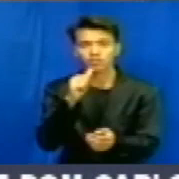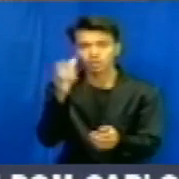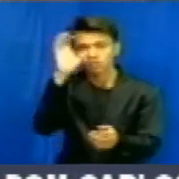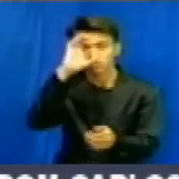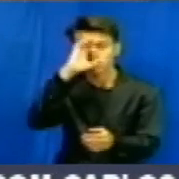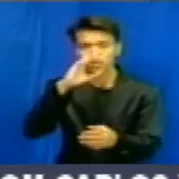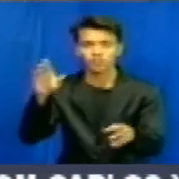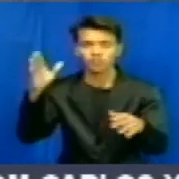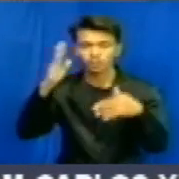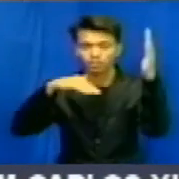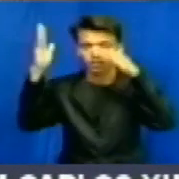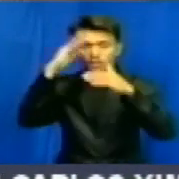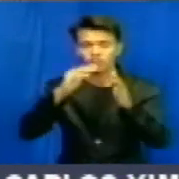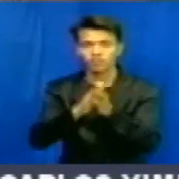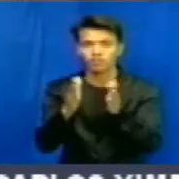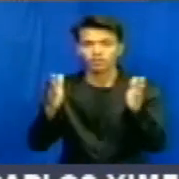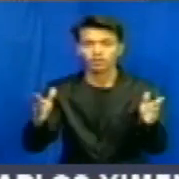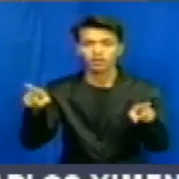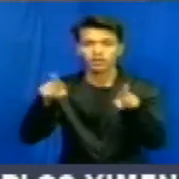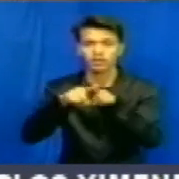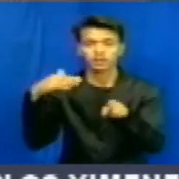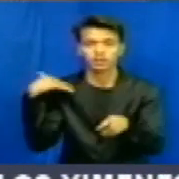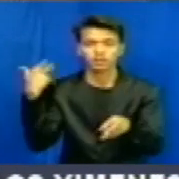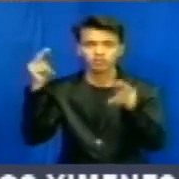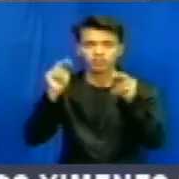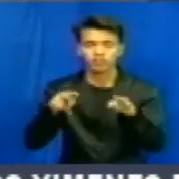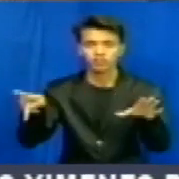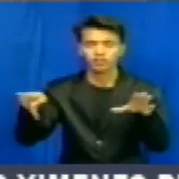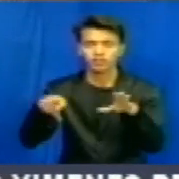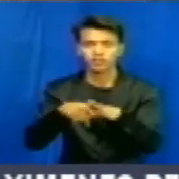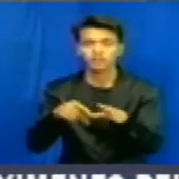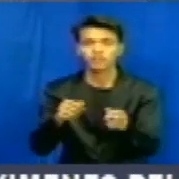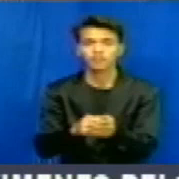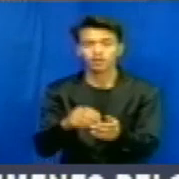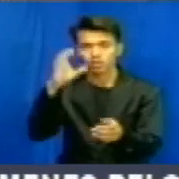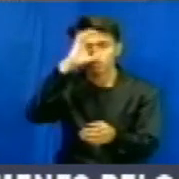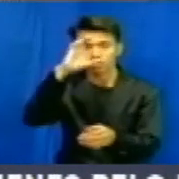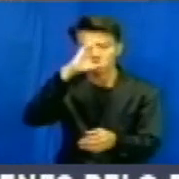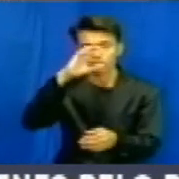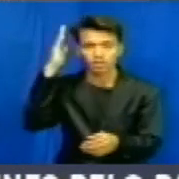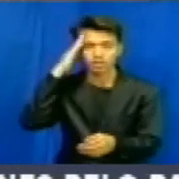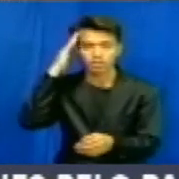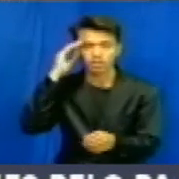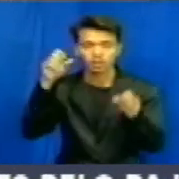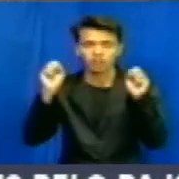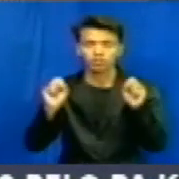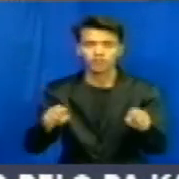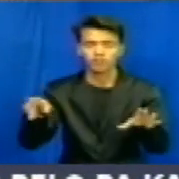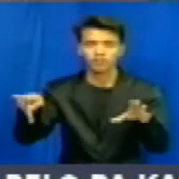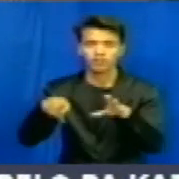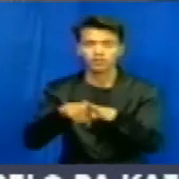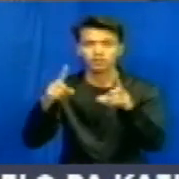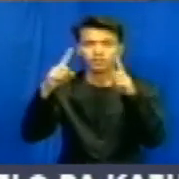eno problema bot. Tamane maka hanesan joven persija participativu ativu nomos buka atu hateni para atu bele participa